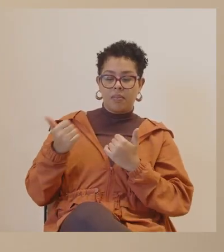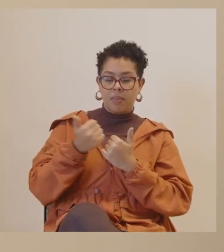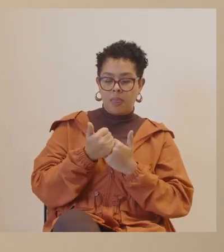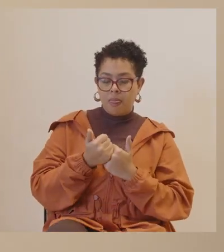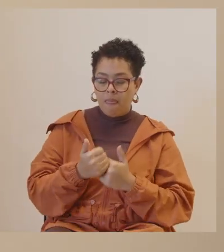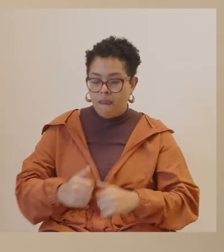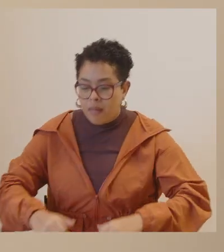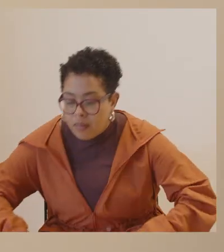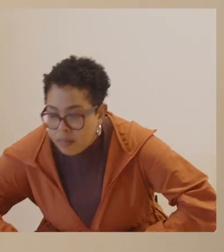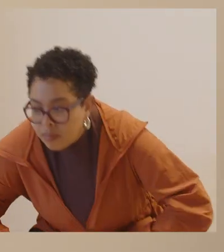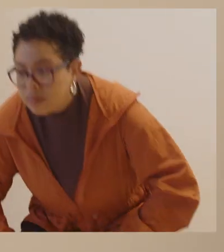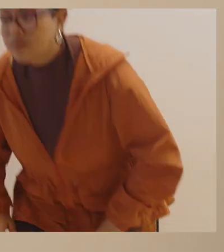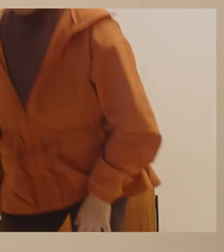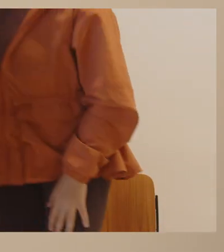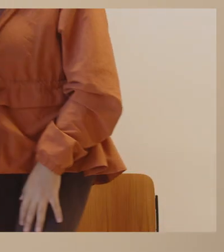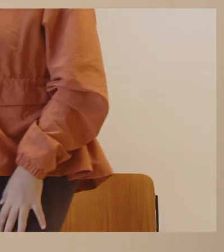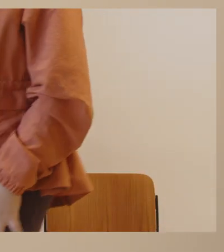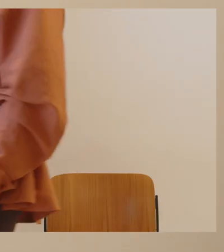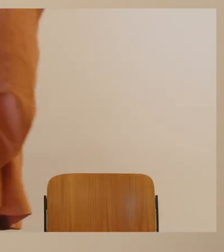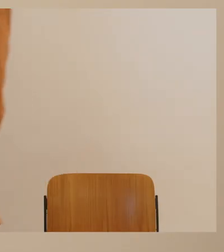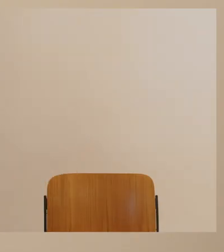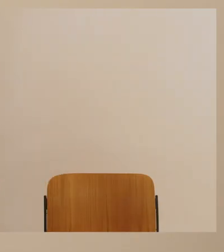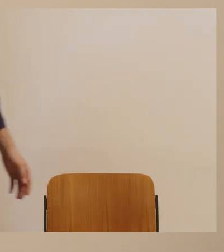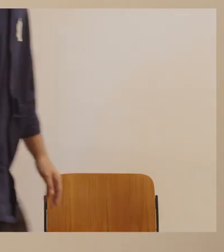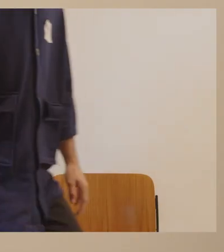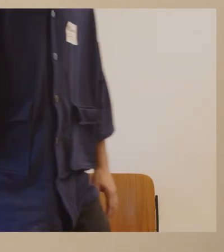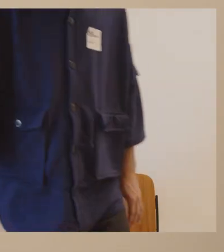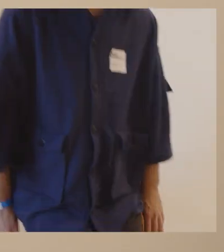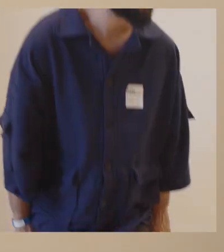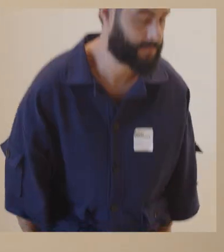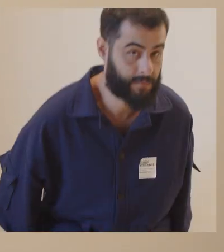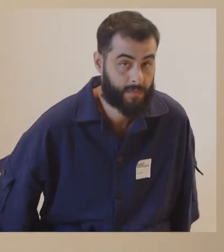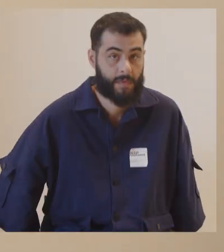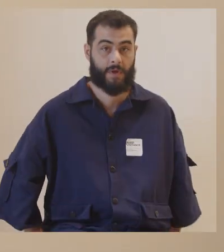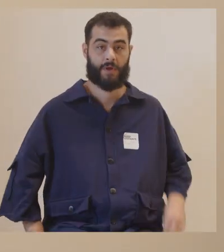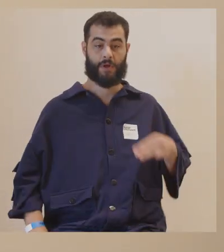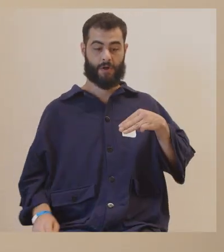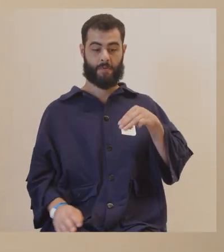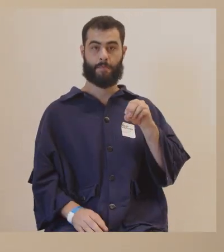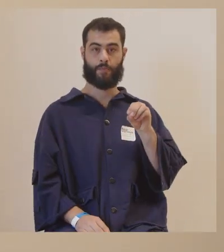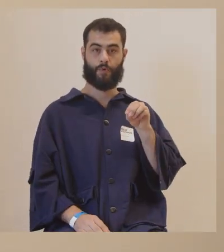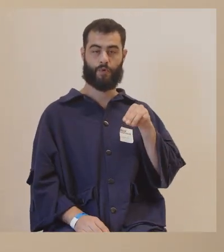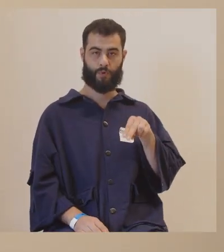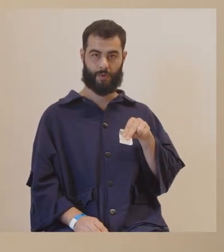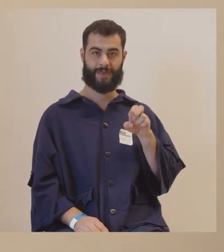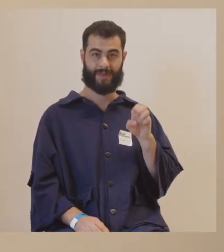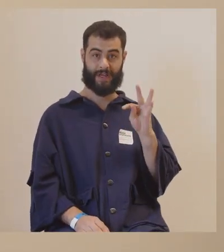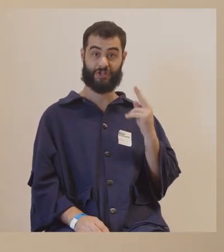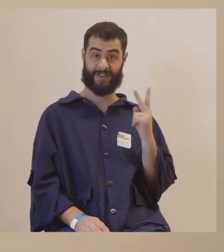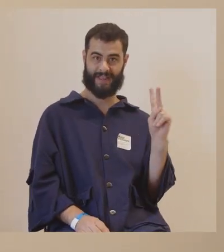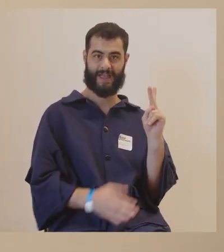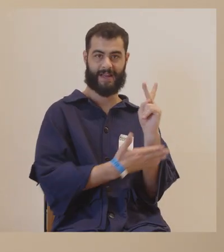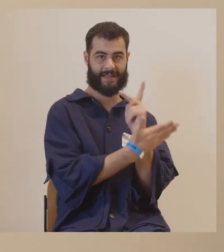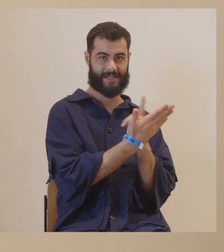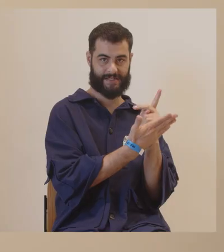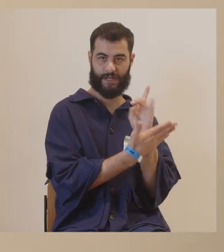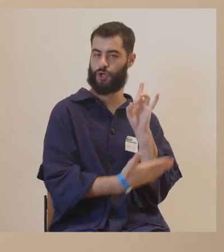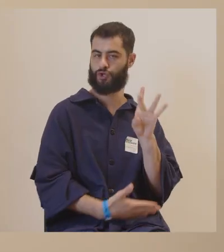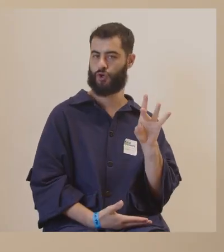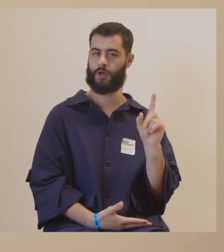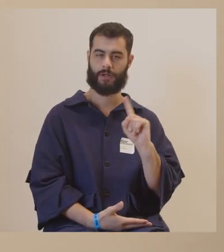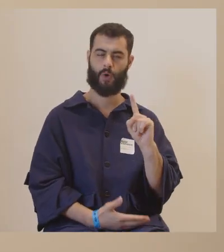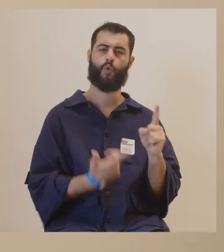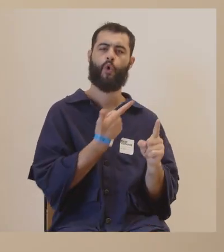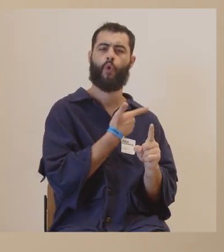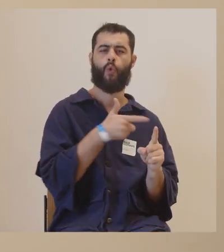Era uma coisa também que isso aparece não só na pintura do Monet, aparece na pintura, por exemplo, de um pintor amador que tem